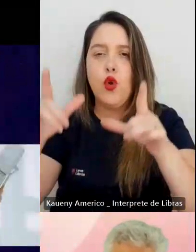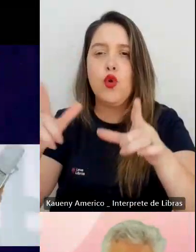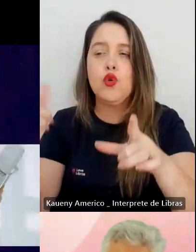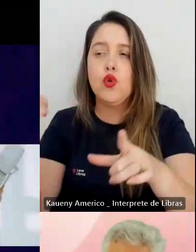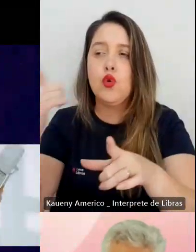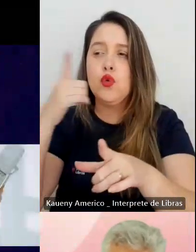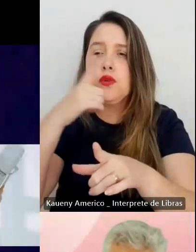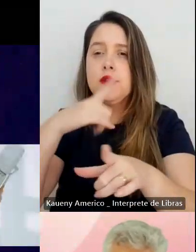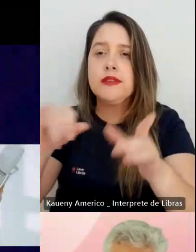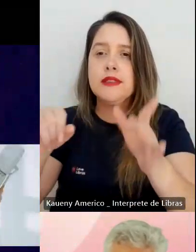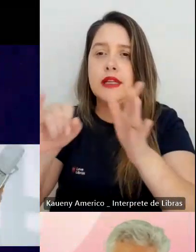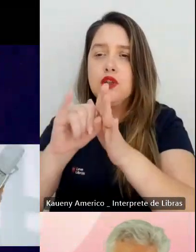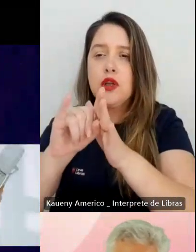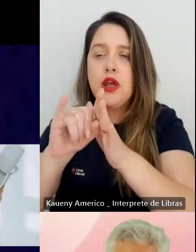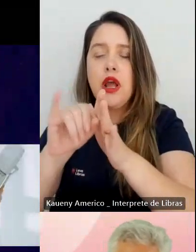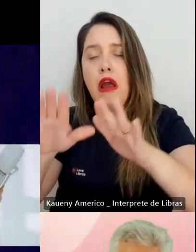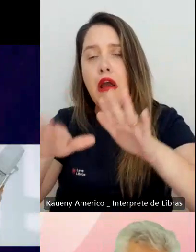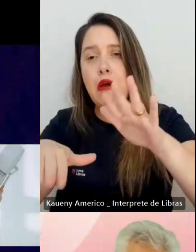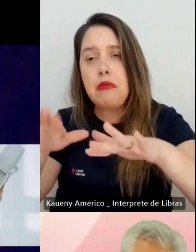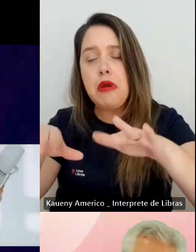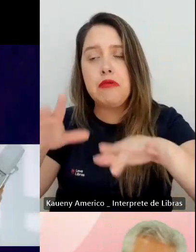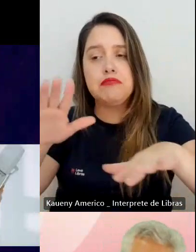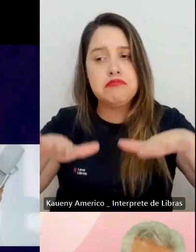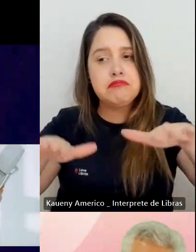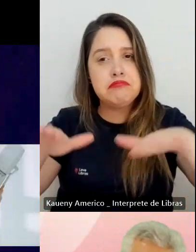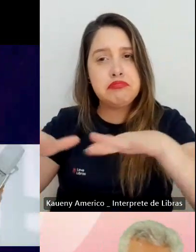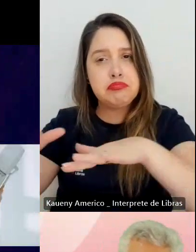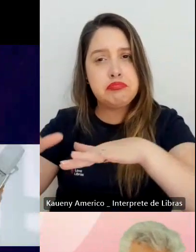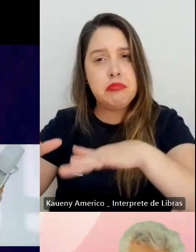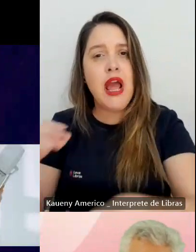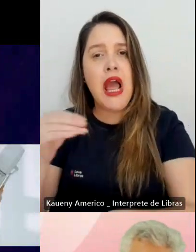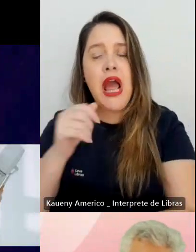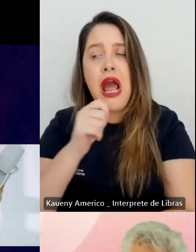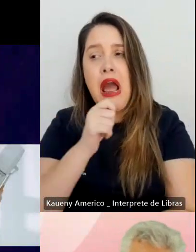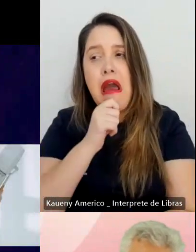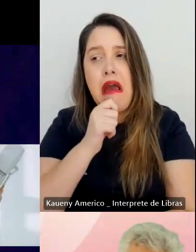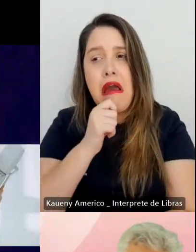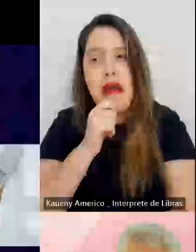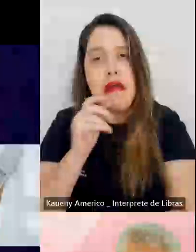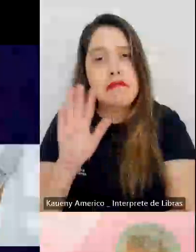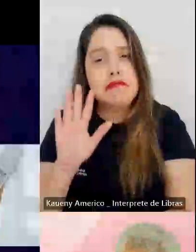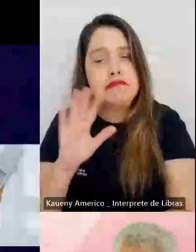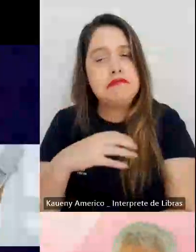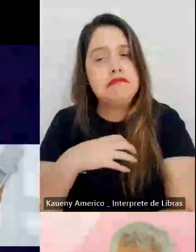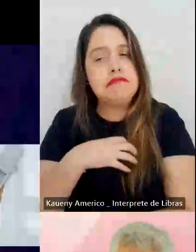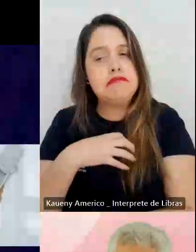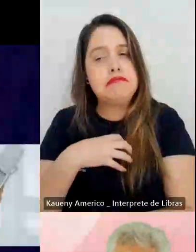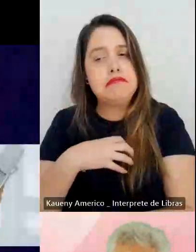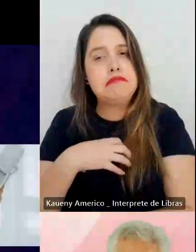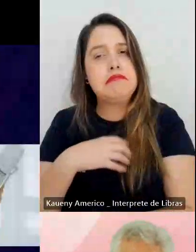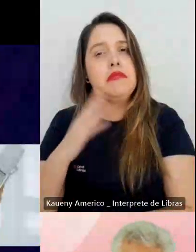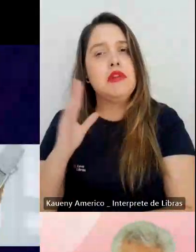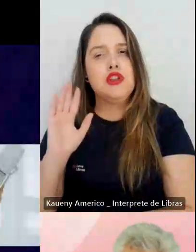algumas alterações que ainda não são sentidas manualmente, mas que já conseguem